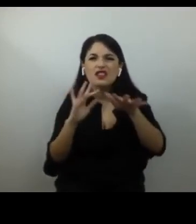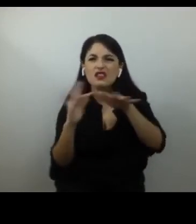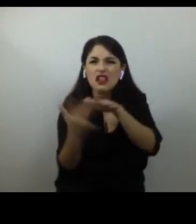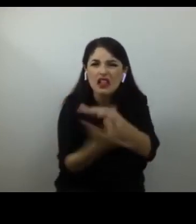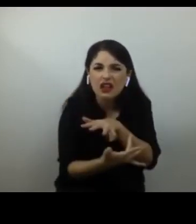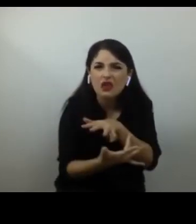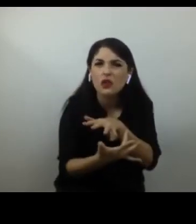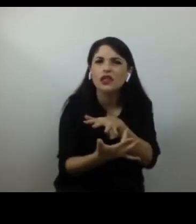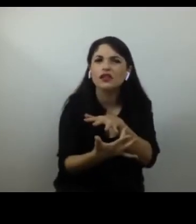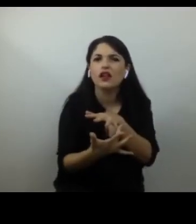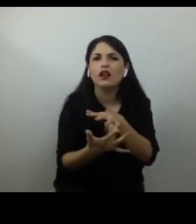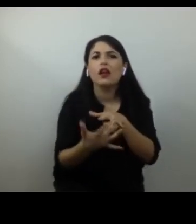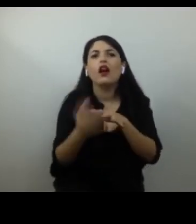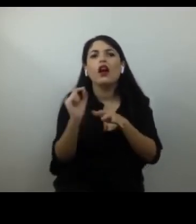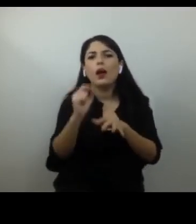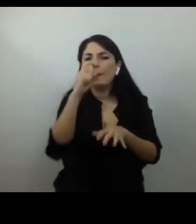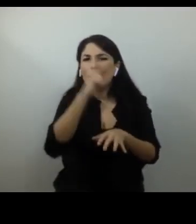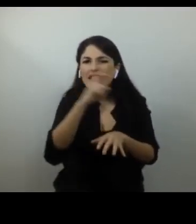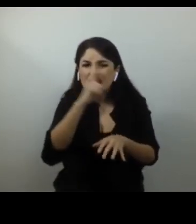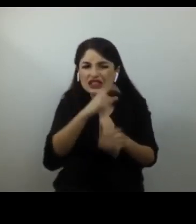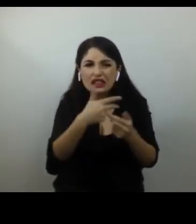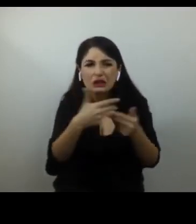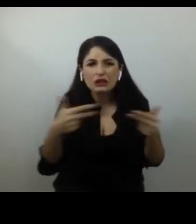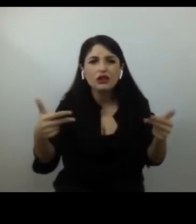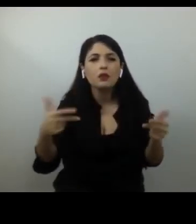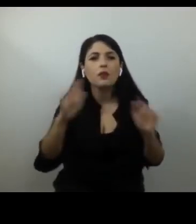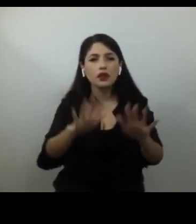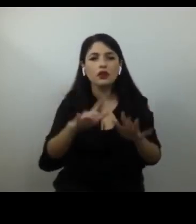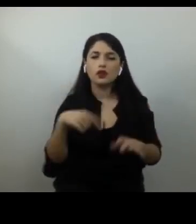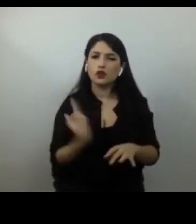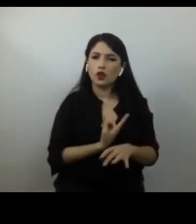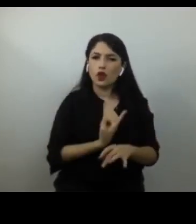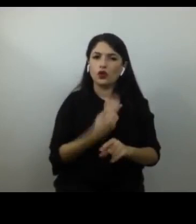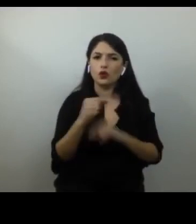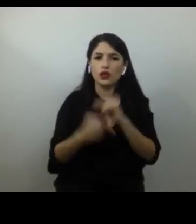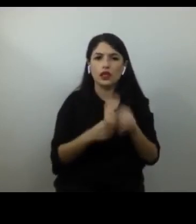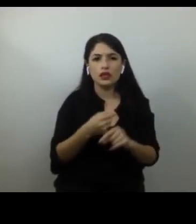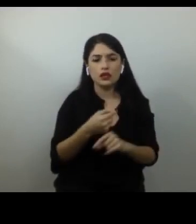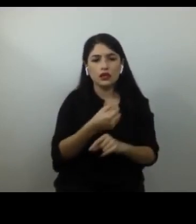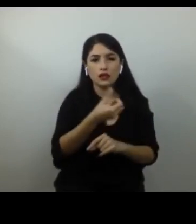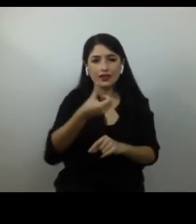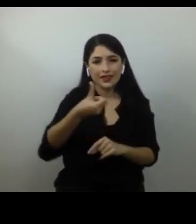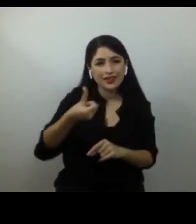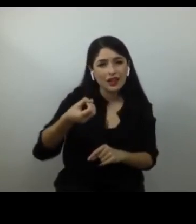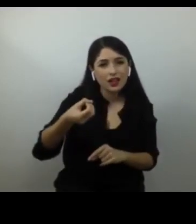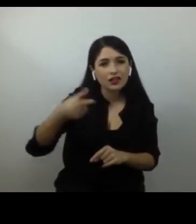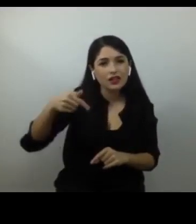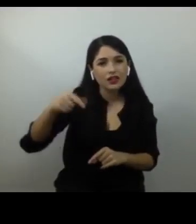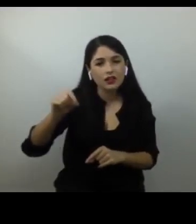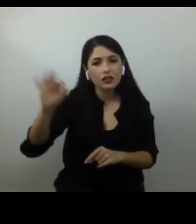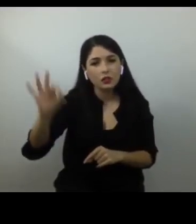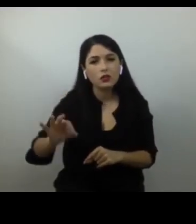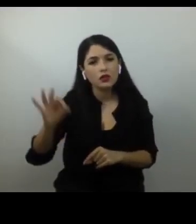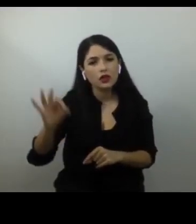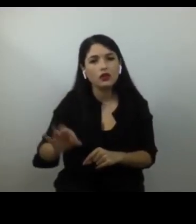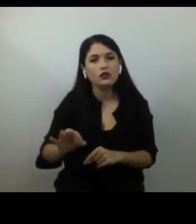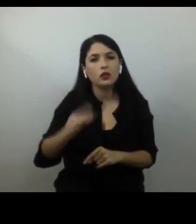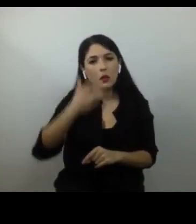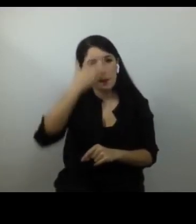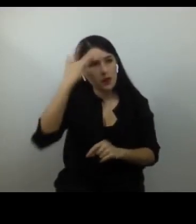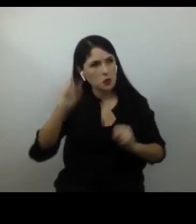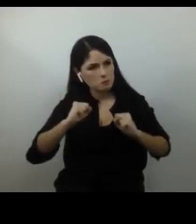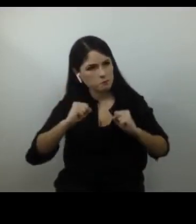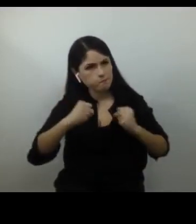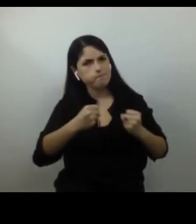um equilíbrio quando não estamos na frente, né? 60%, 70% de pessoas defendendo